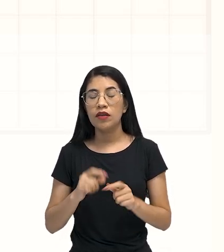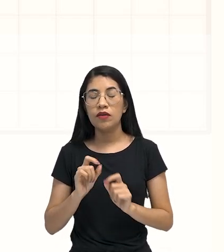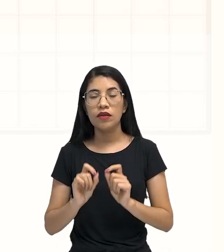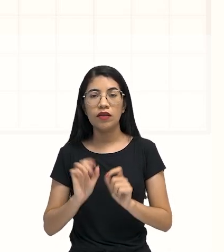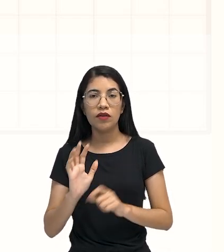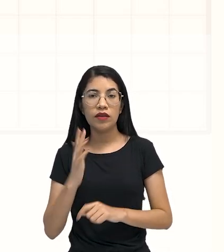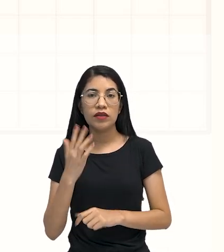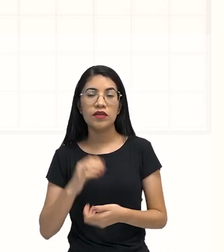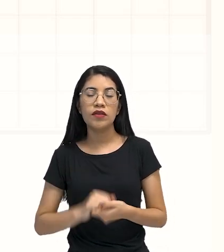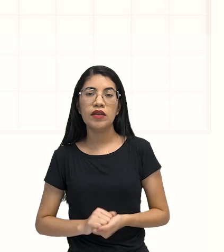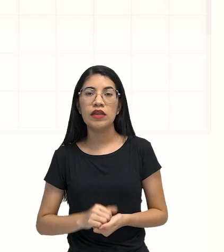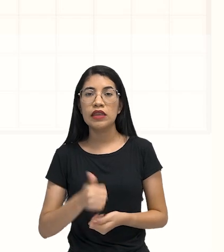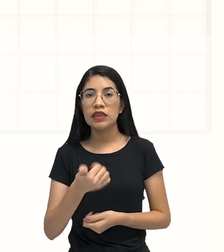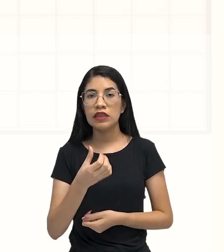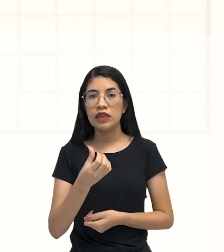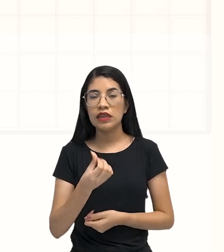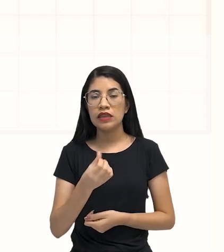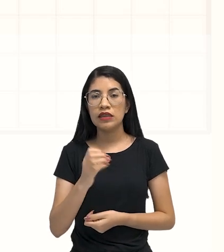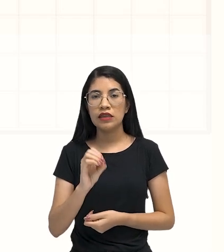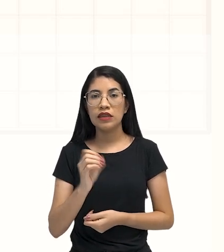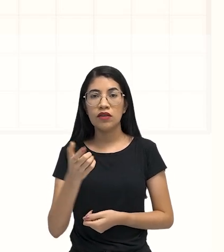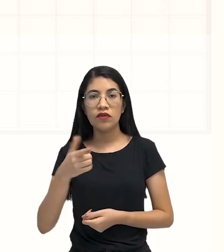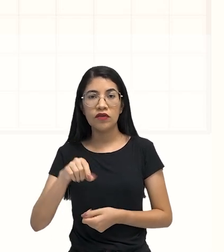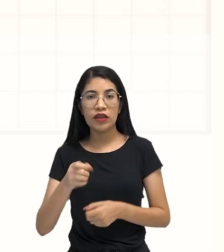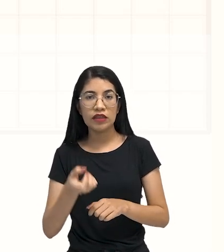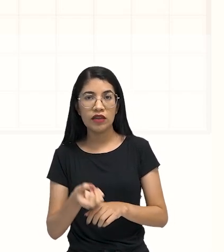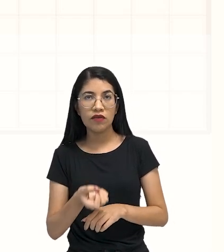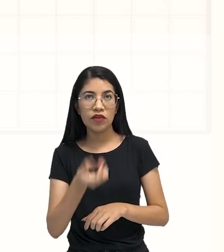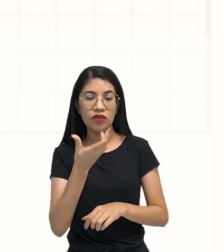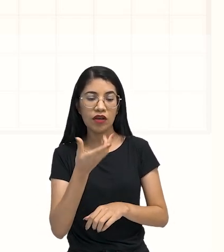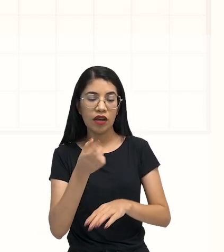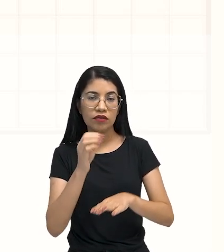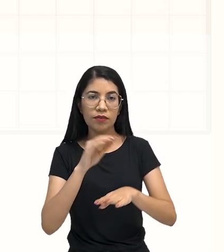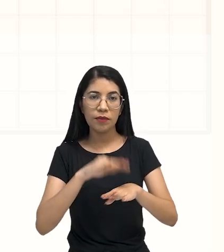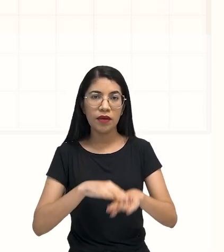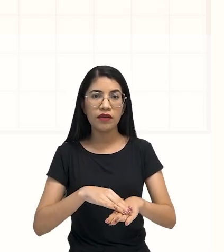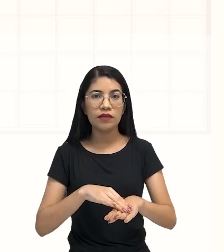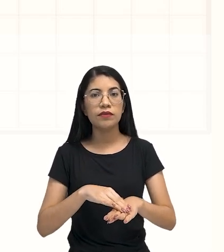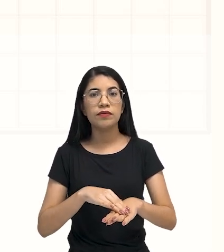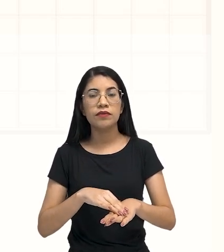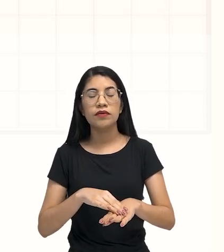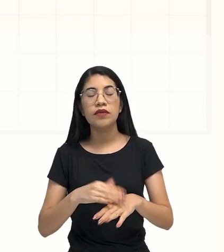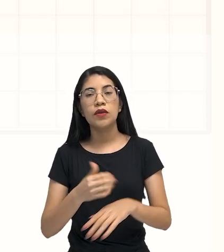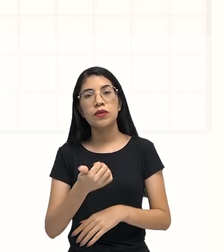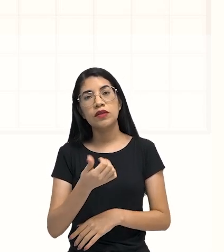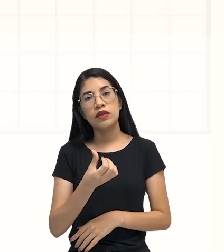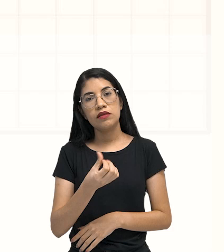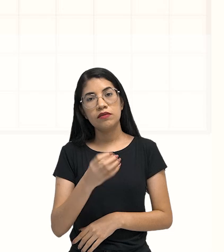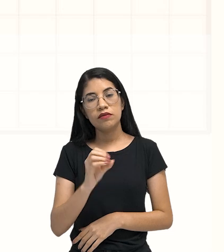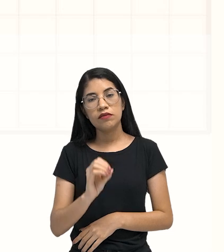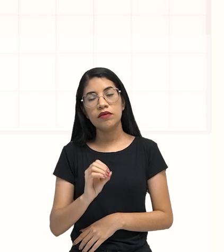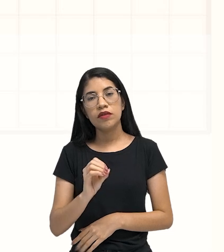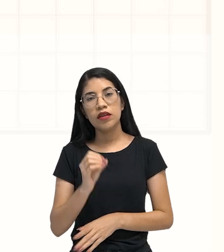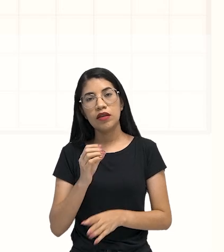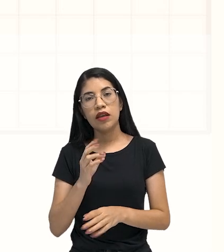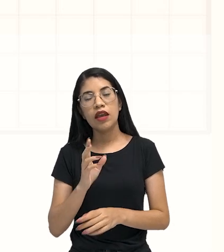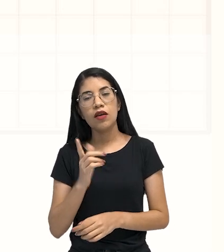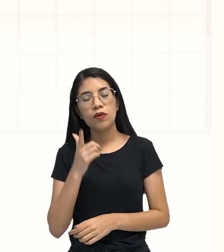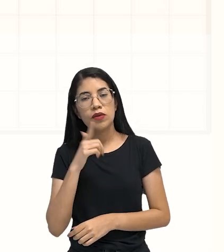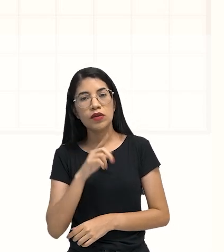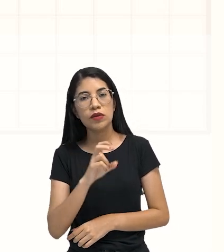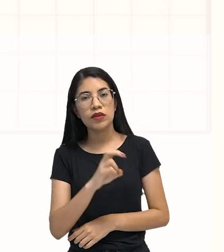feitos 160 arremessos. Desses 160, saíram 52